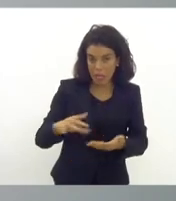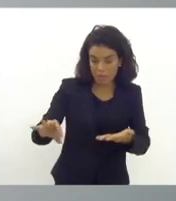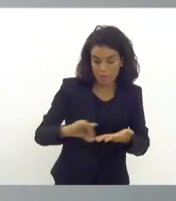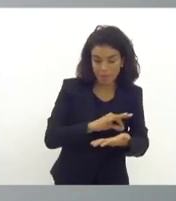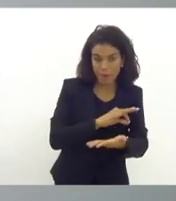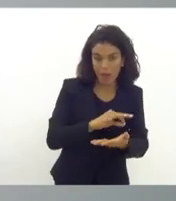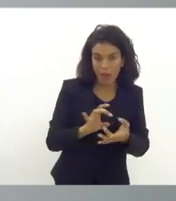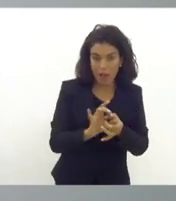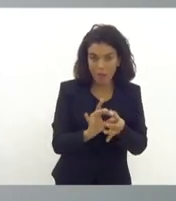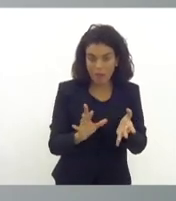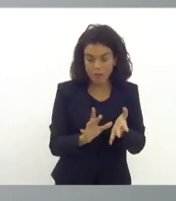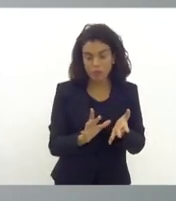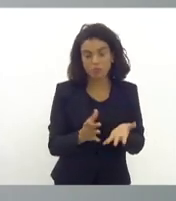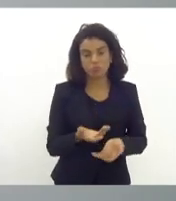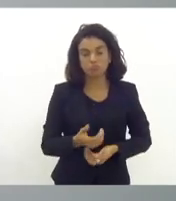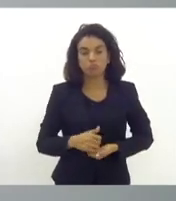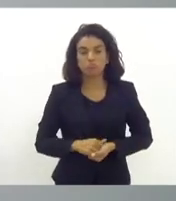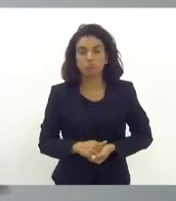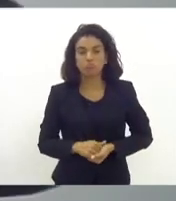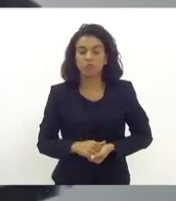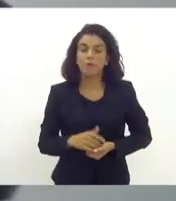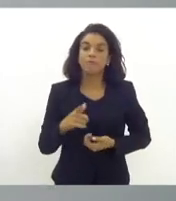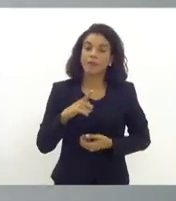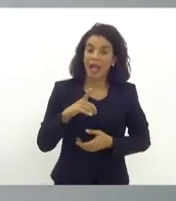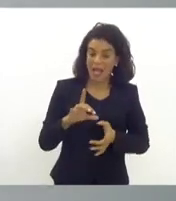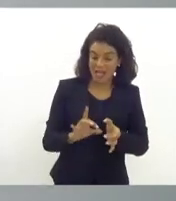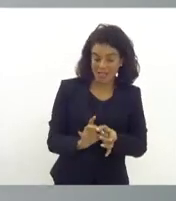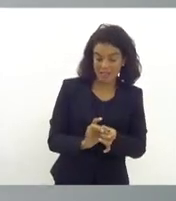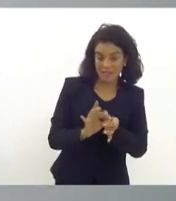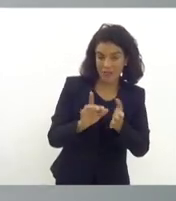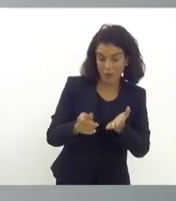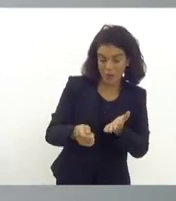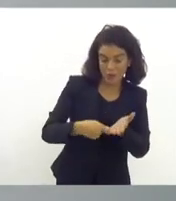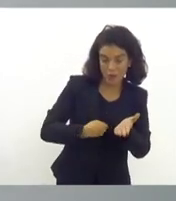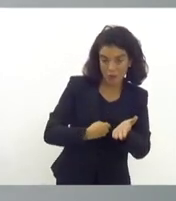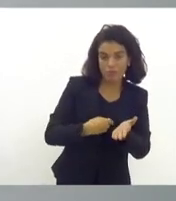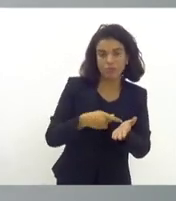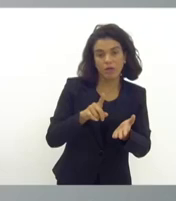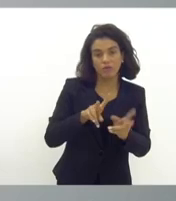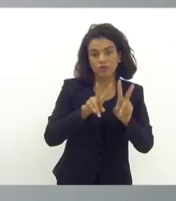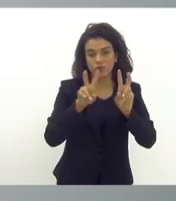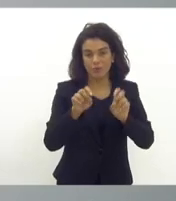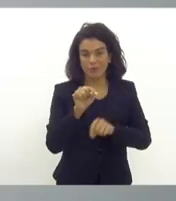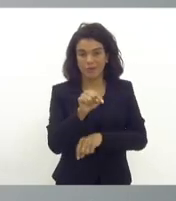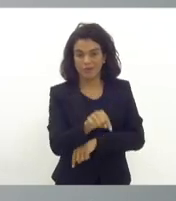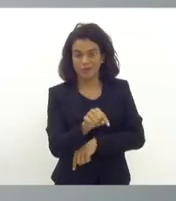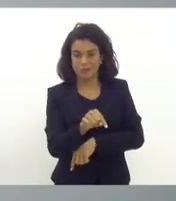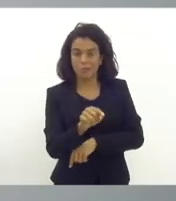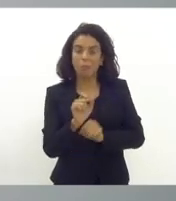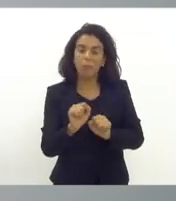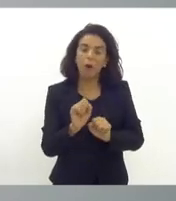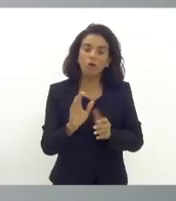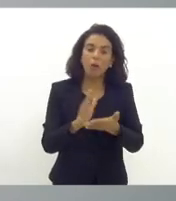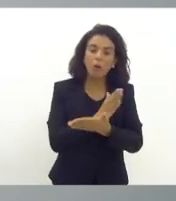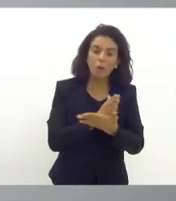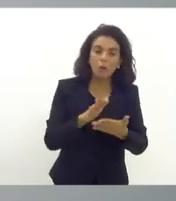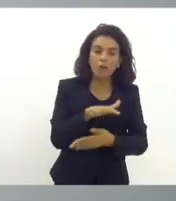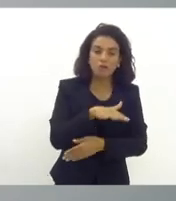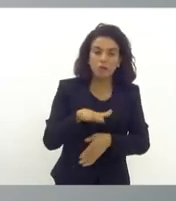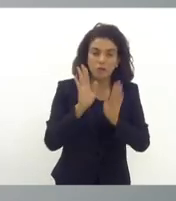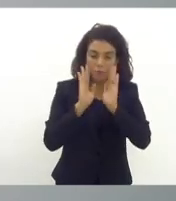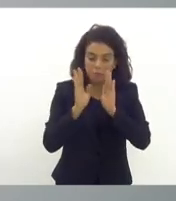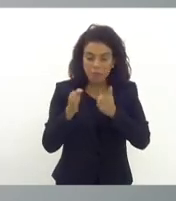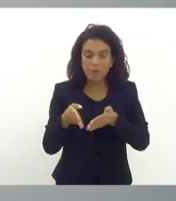basicamente né as autorizações giram em torno disso pode ser que em algum caso específico seja